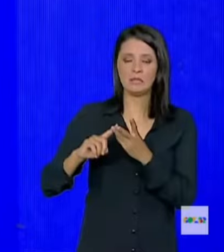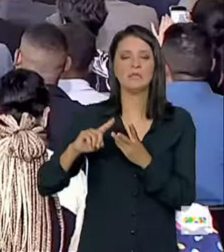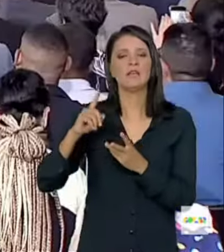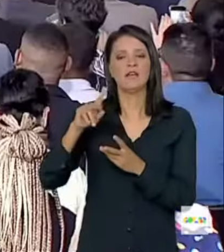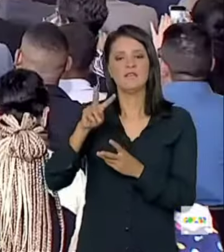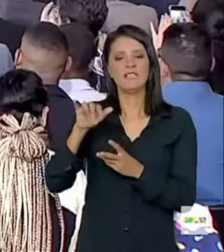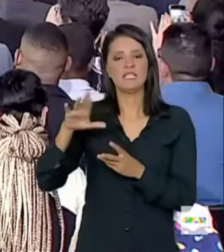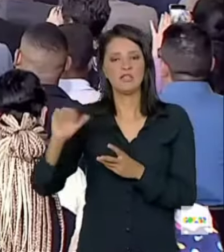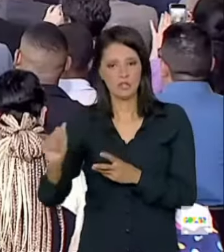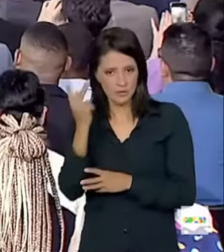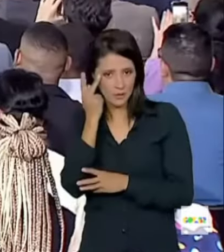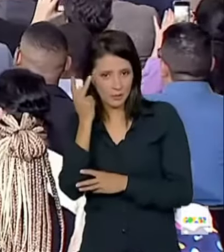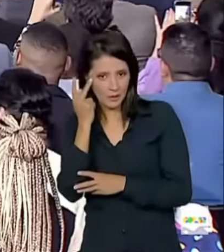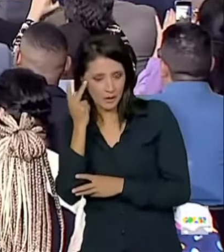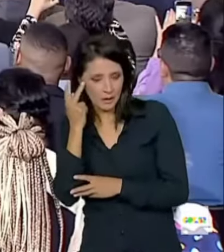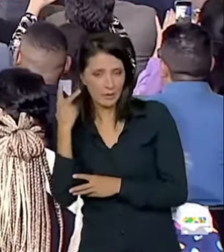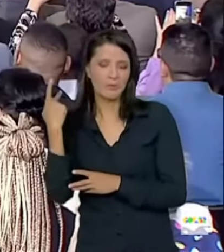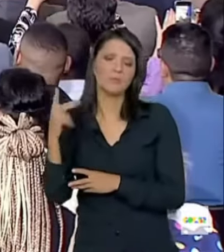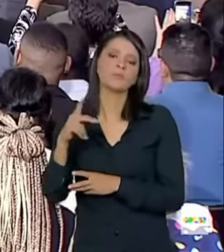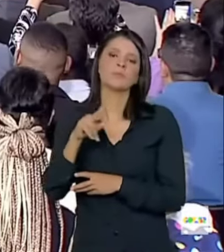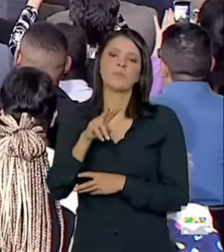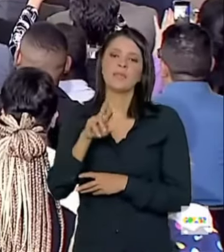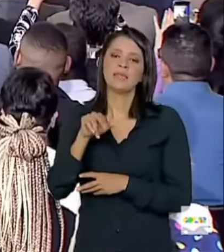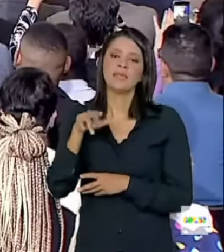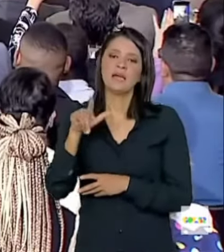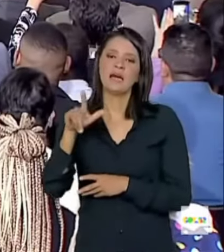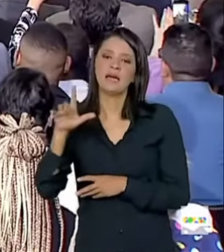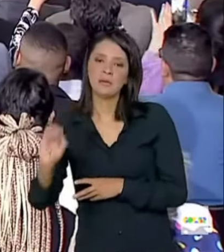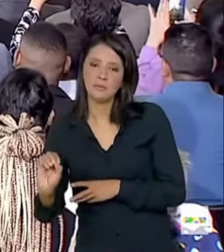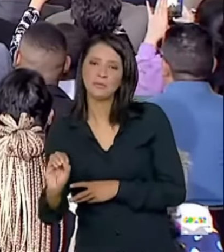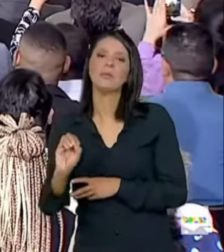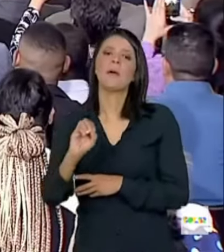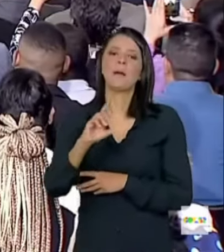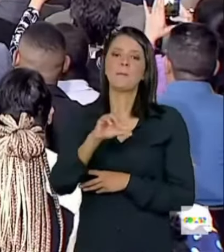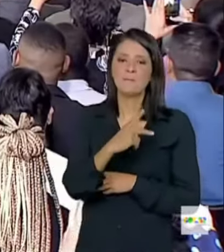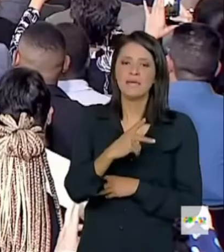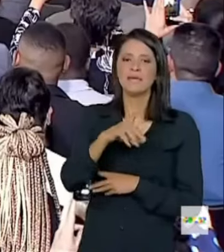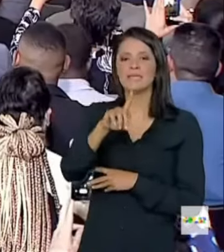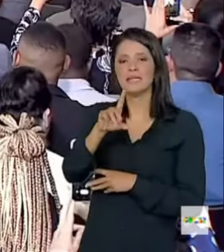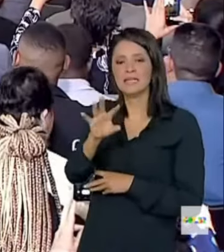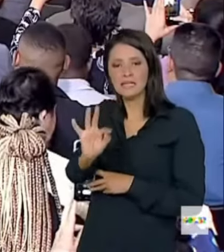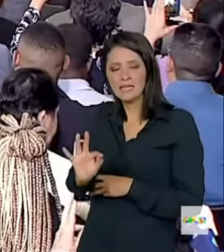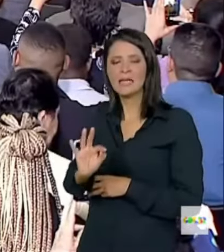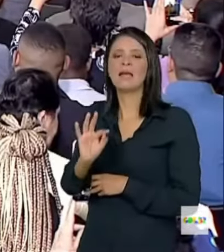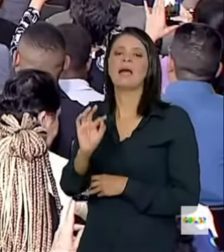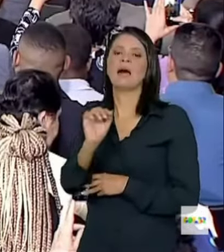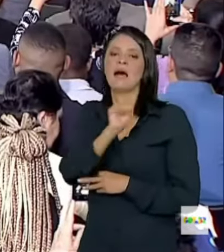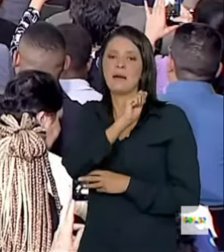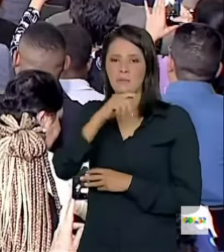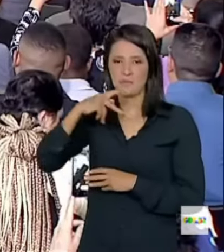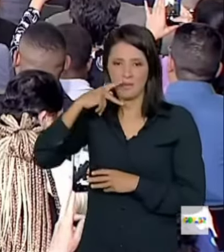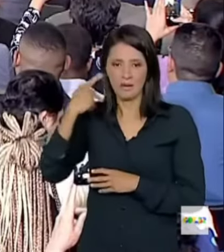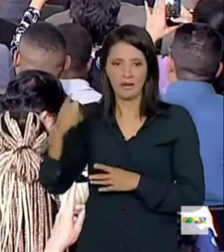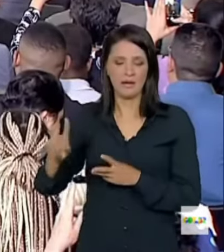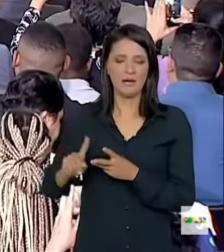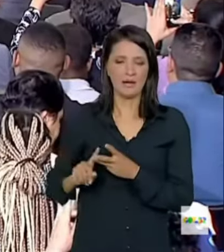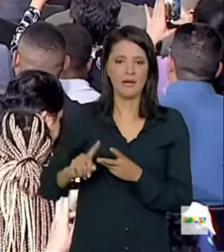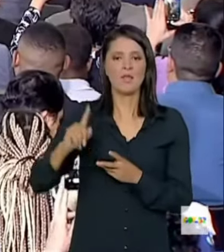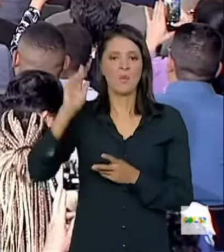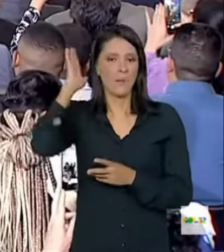Paulo, Dorinaldo Malafaia, do PDT do Amapá, companheiro Ayrton Faleiro, do PT do